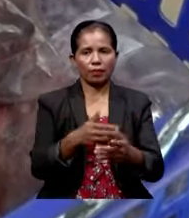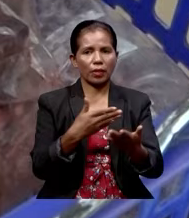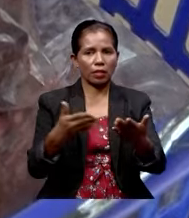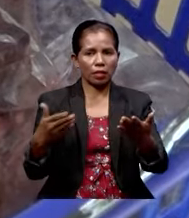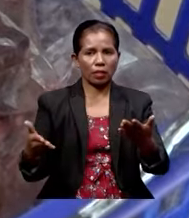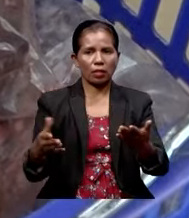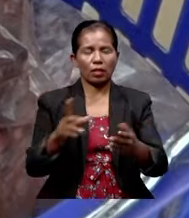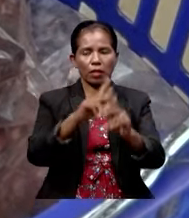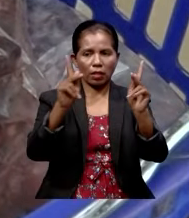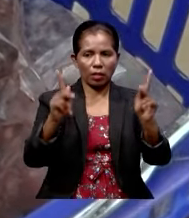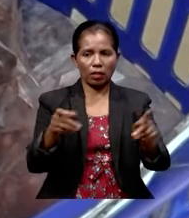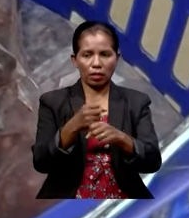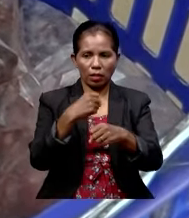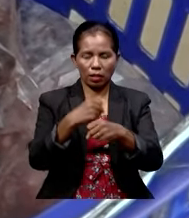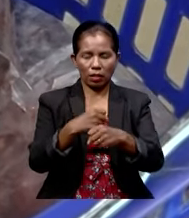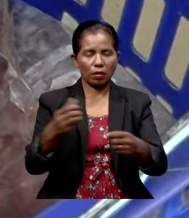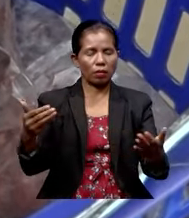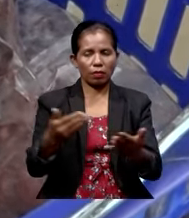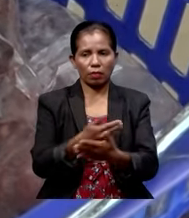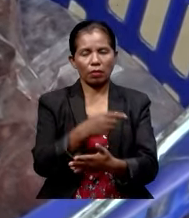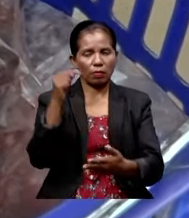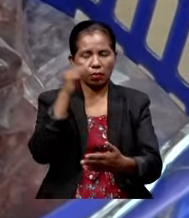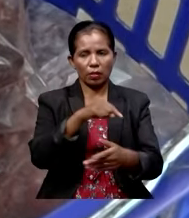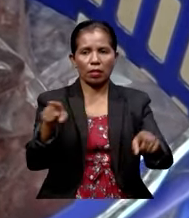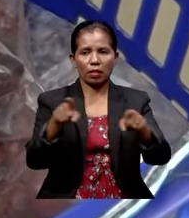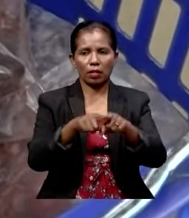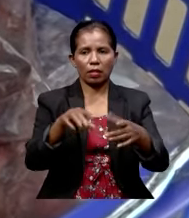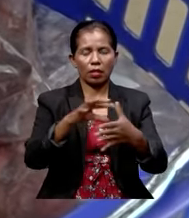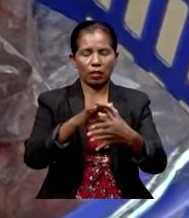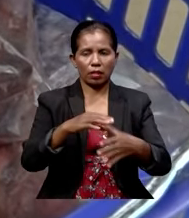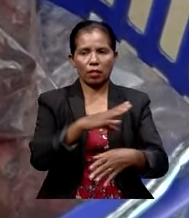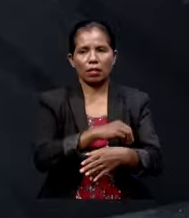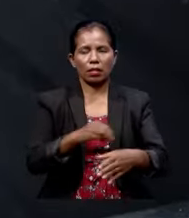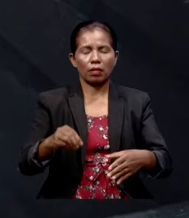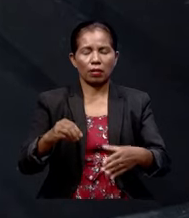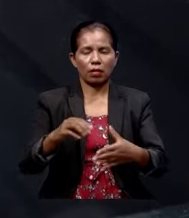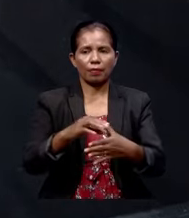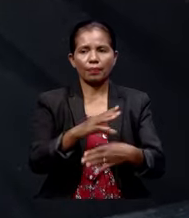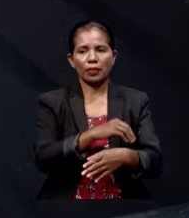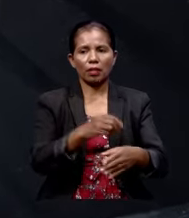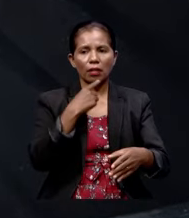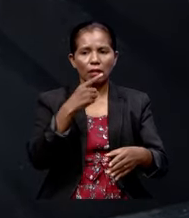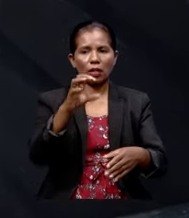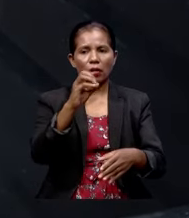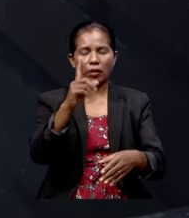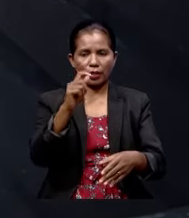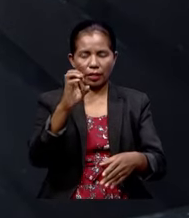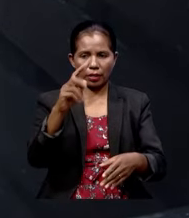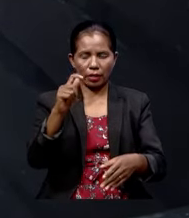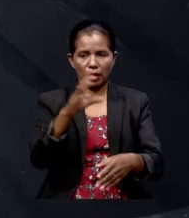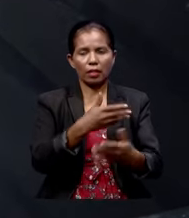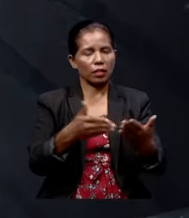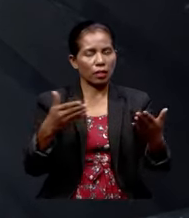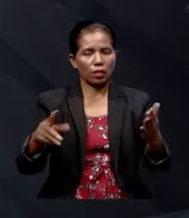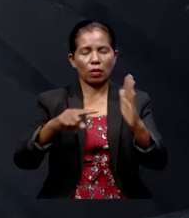be makaloza refere halo falsificação, makanesa nanaten no manukelen. Espetora odeti Viega satete sasana